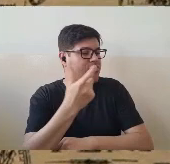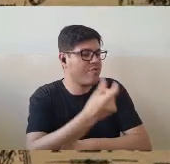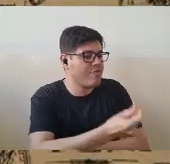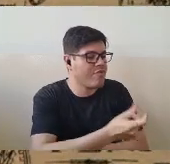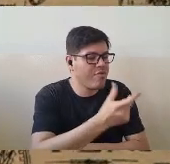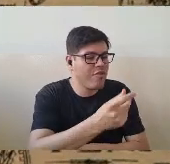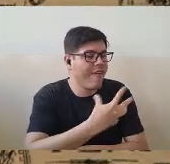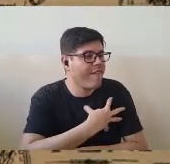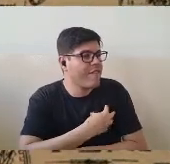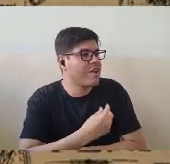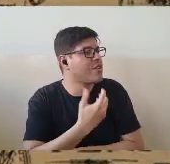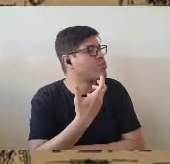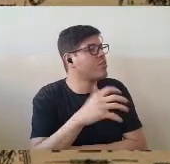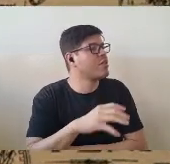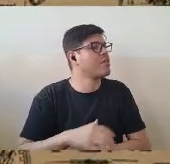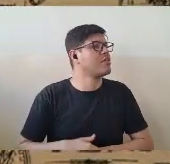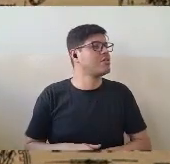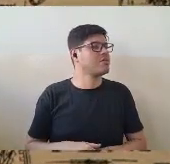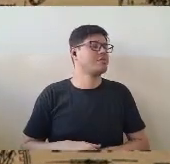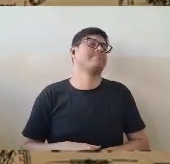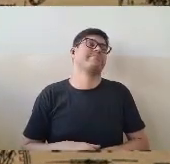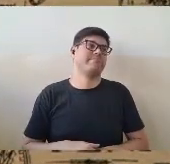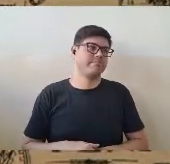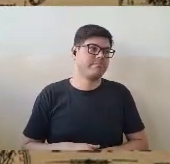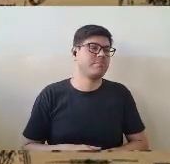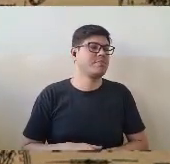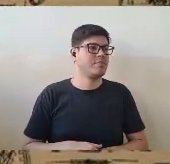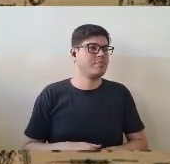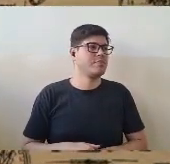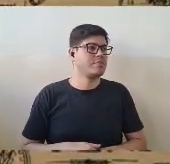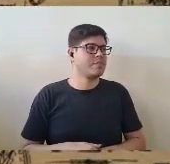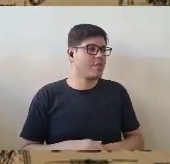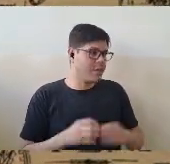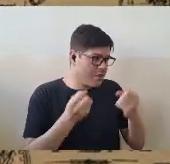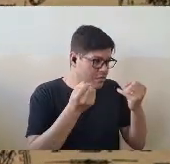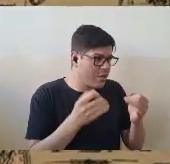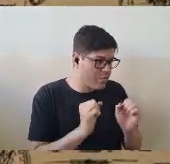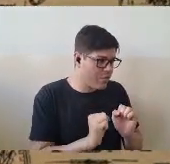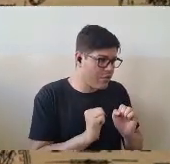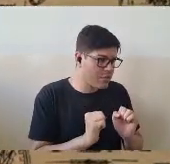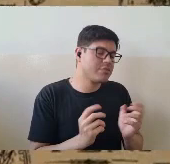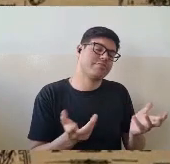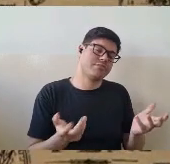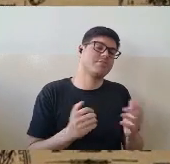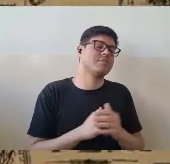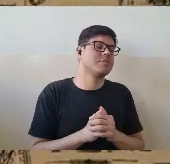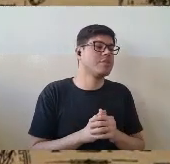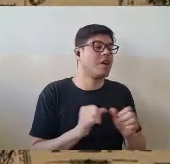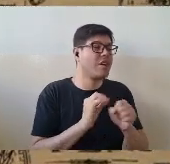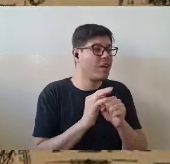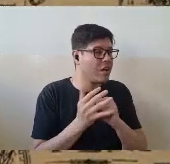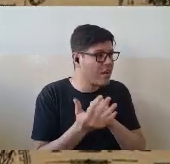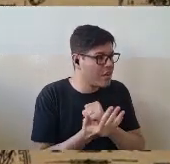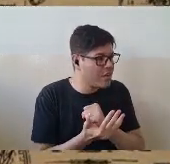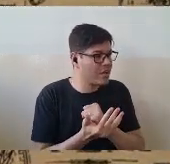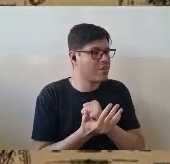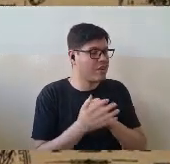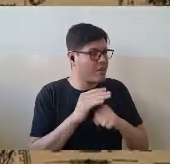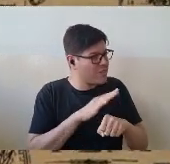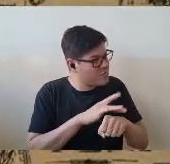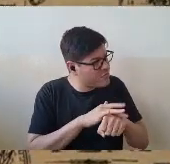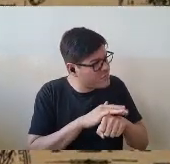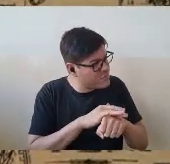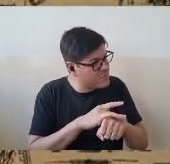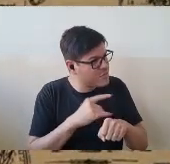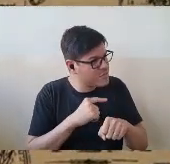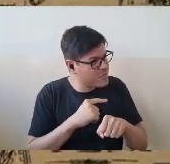criança permite o que não espaço, tomou. eu vou falar um pouquinho Pode a falar, respeito. pode tá? sim. A Covid é uma patologia que nós no começo